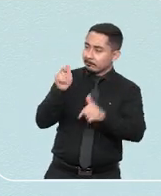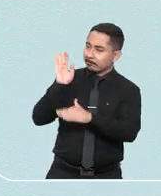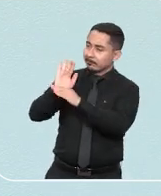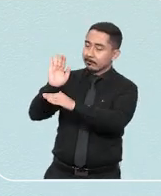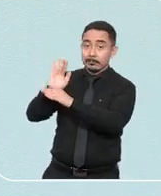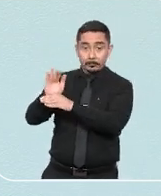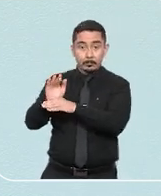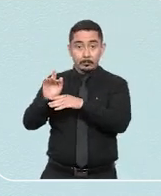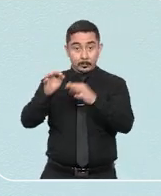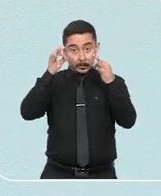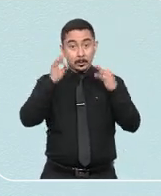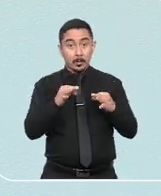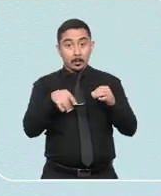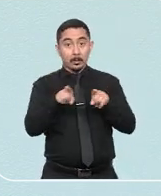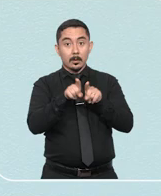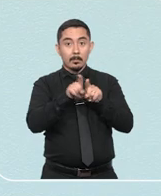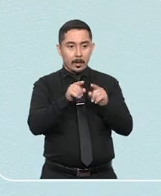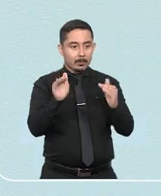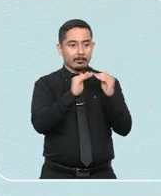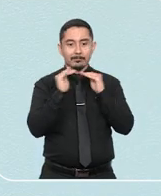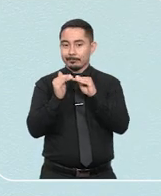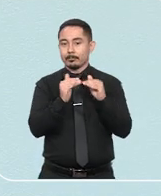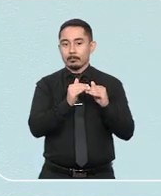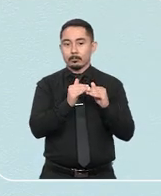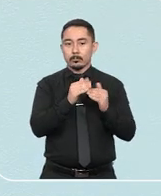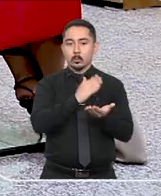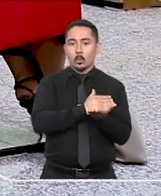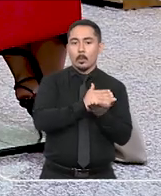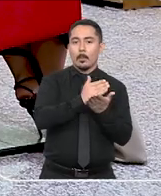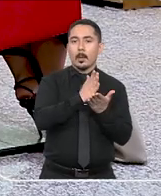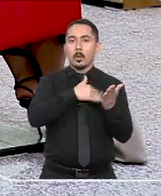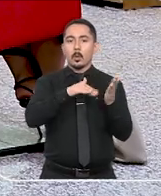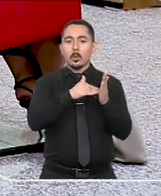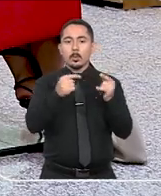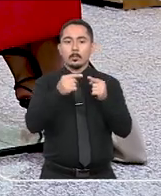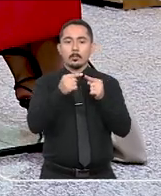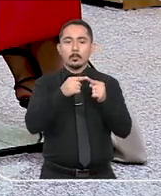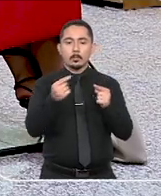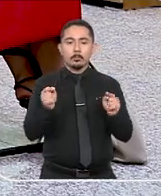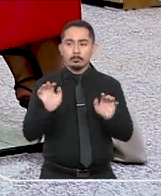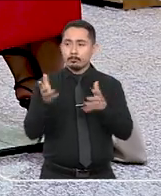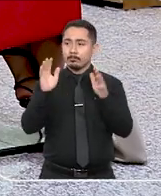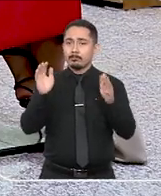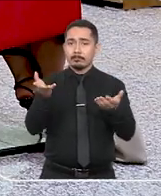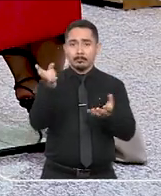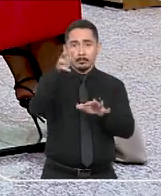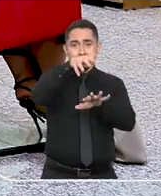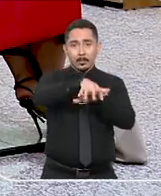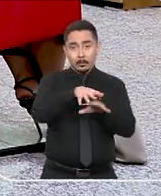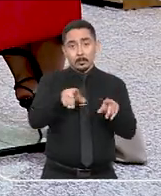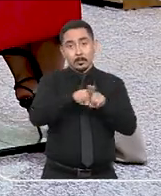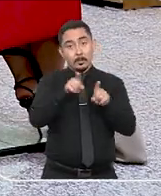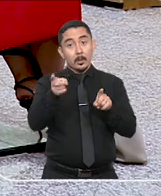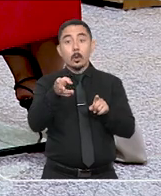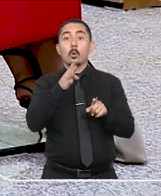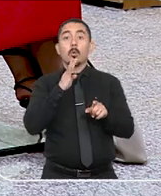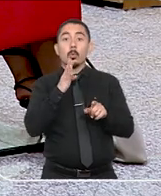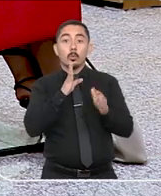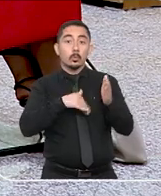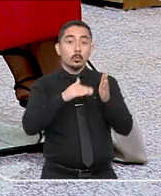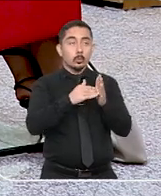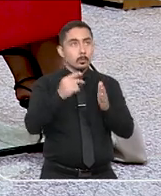serviço mais célere, eficiente e humano. A iniciativa tem o objetivo de promover a integração e